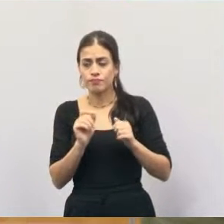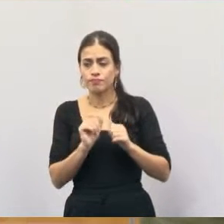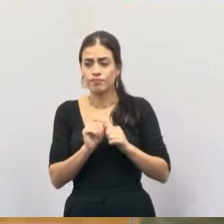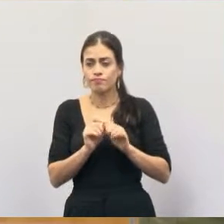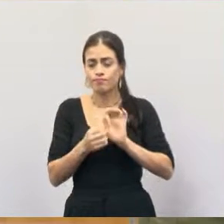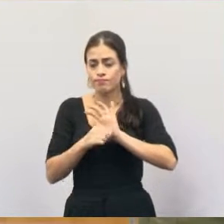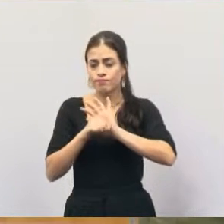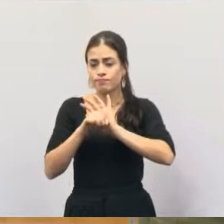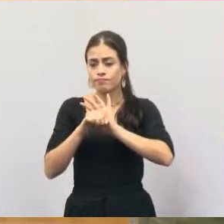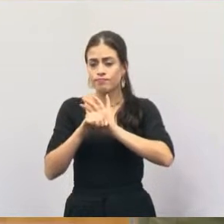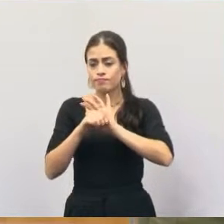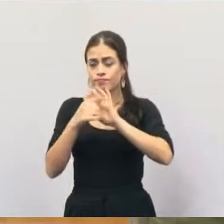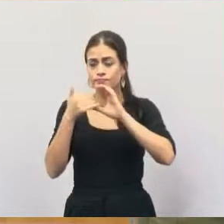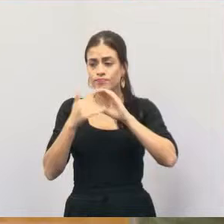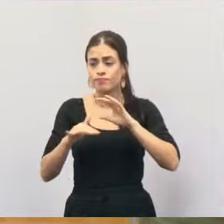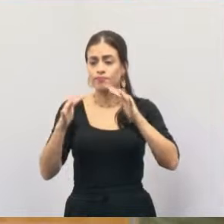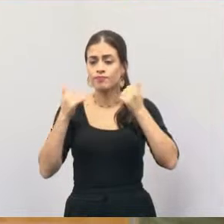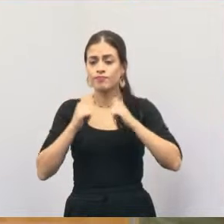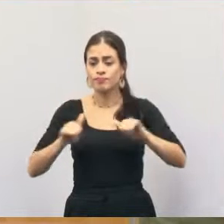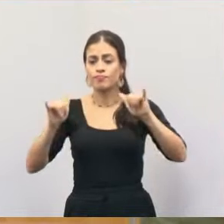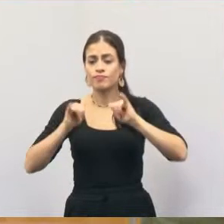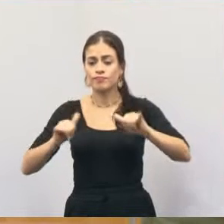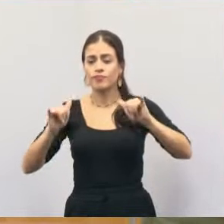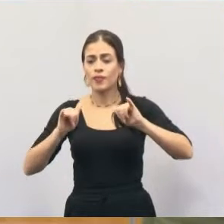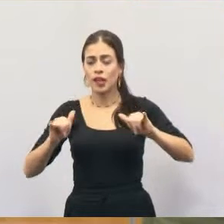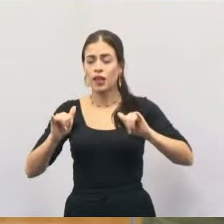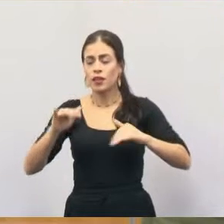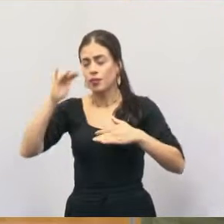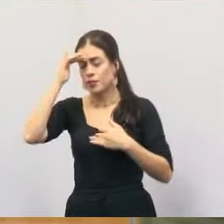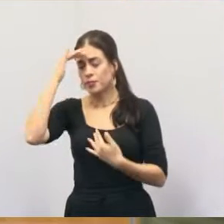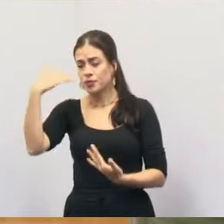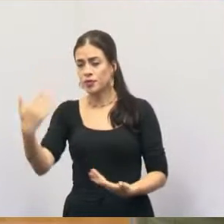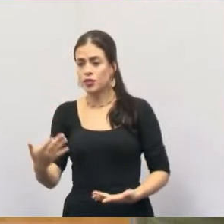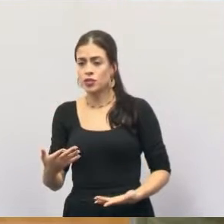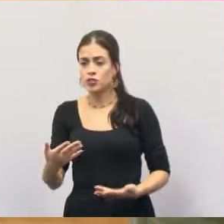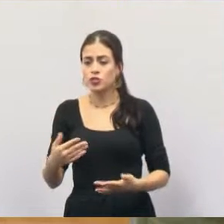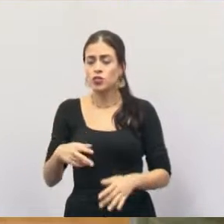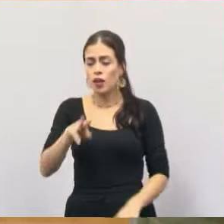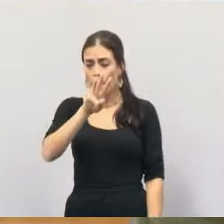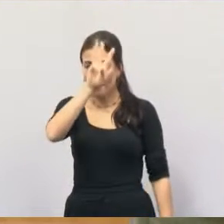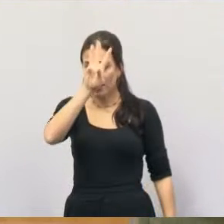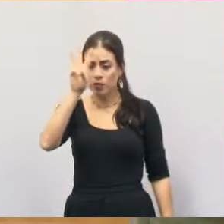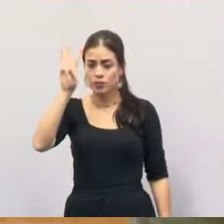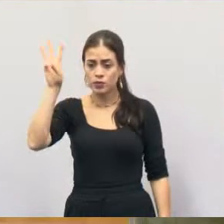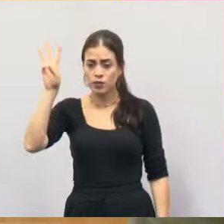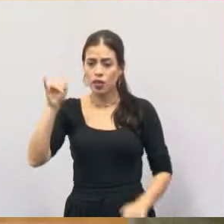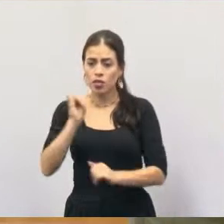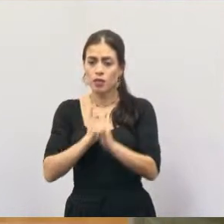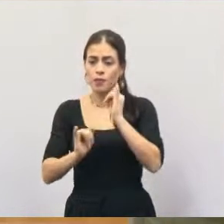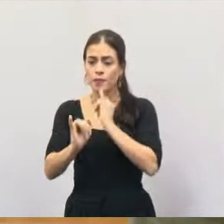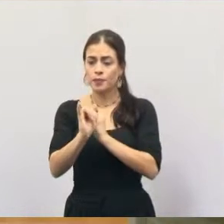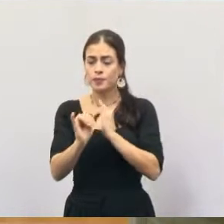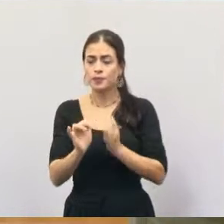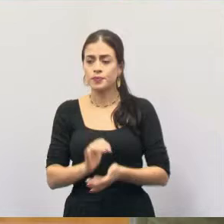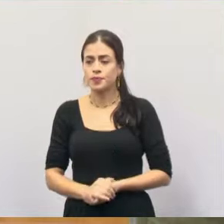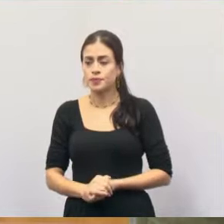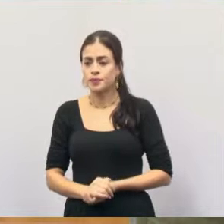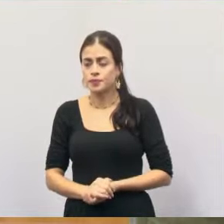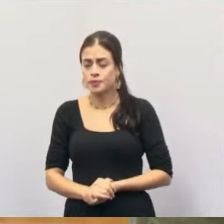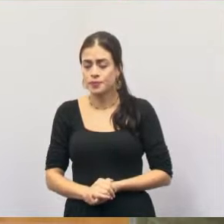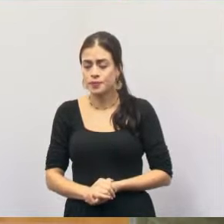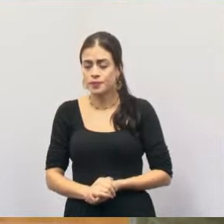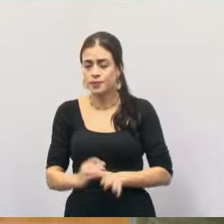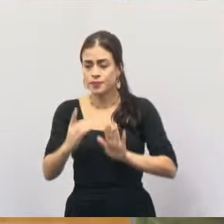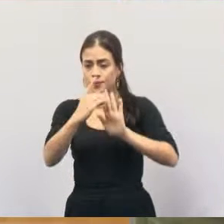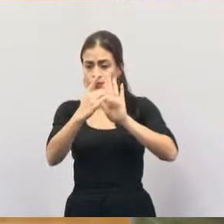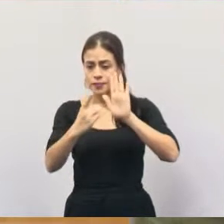e divulgação da homenagem, inclusive através do seu site eletrônico na internet. Artigo 5º. Esse decreto legislativo